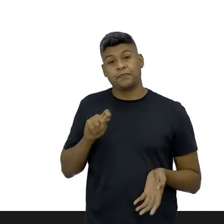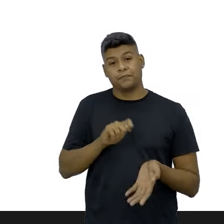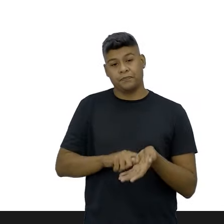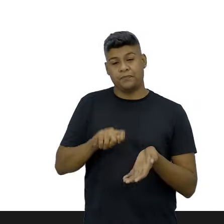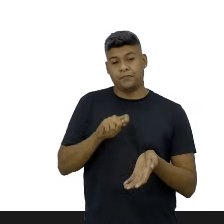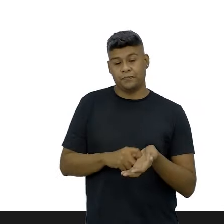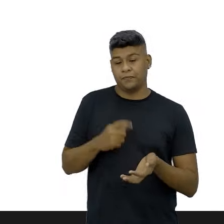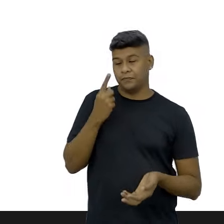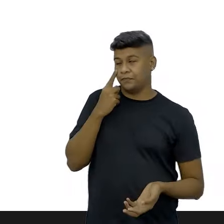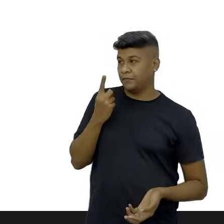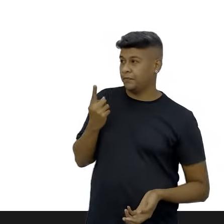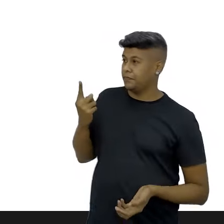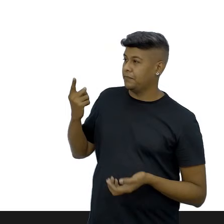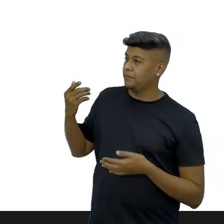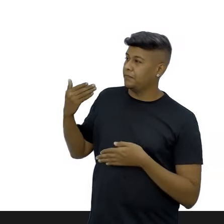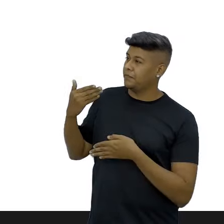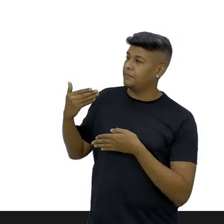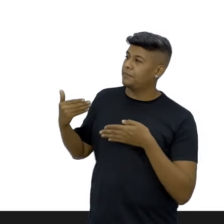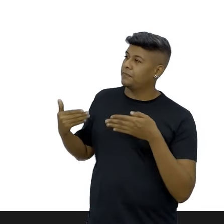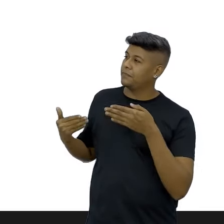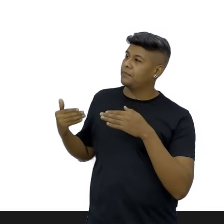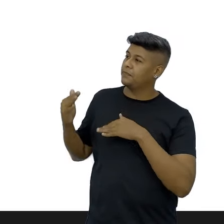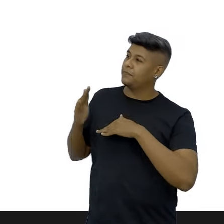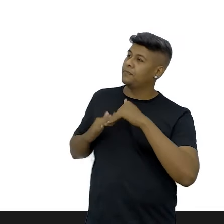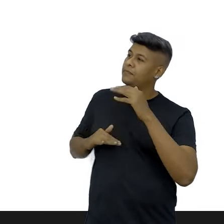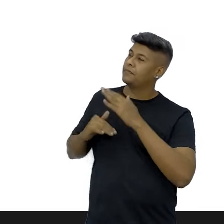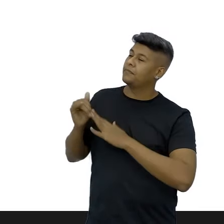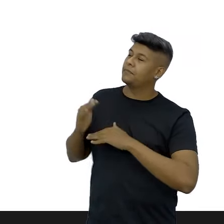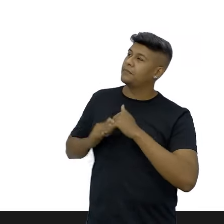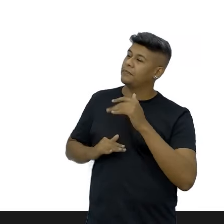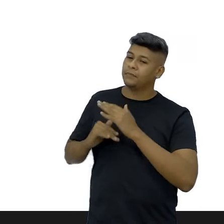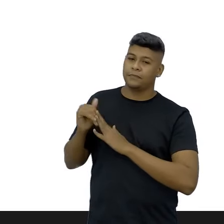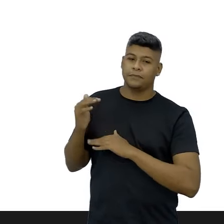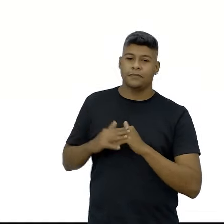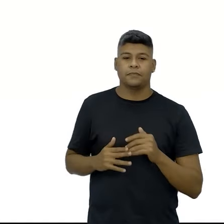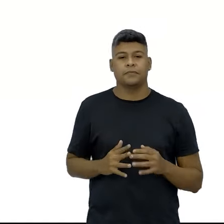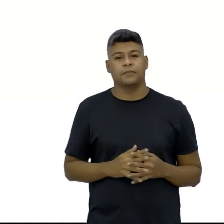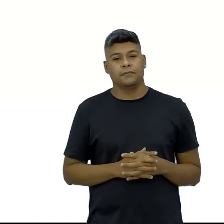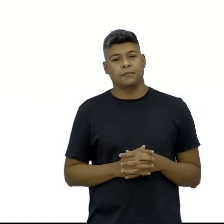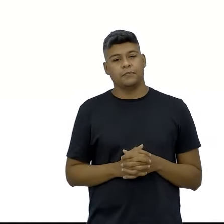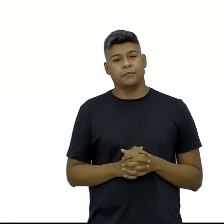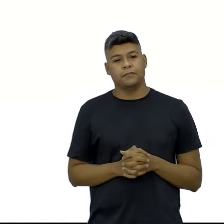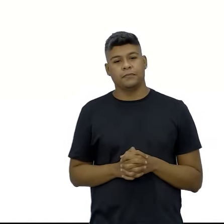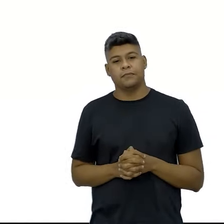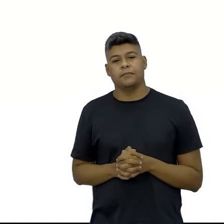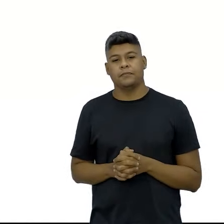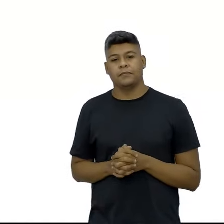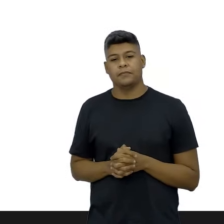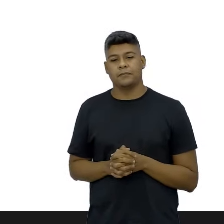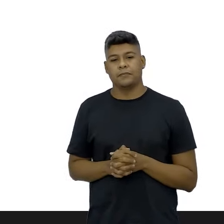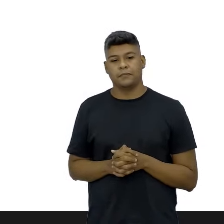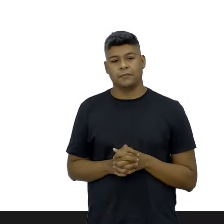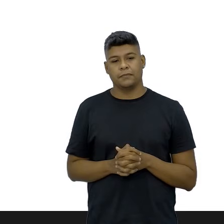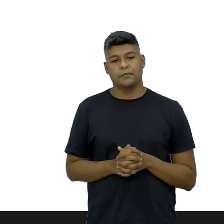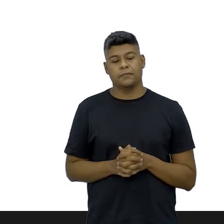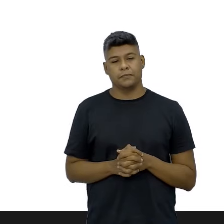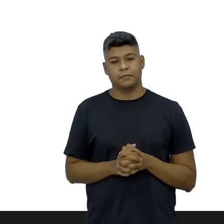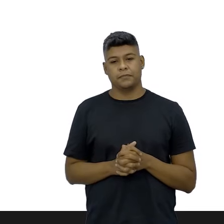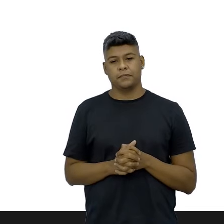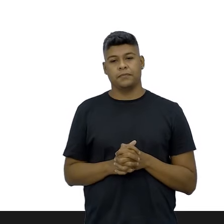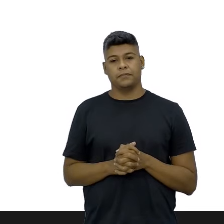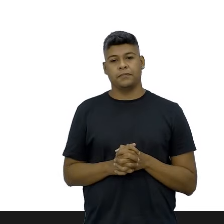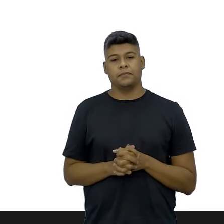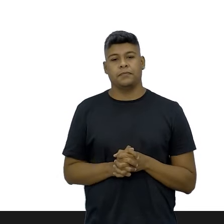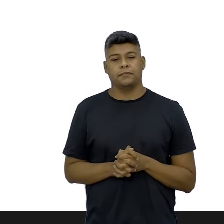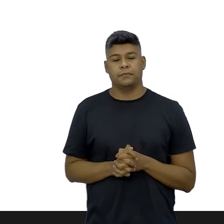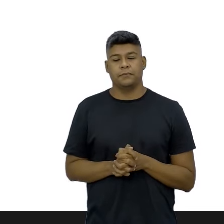vamos olhar para as próximas habilidades dessa matriz, que vão destacar aí,